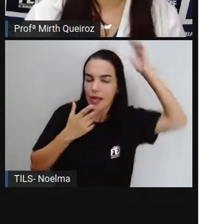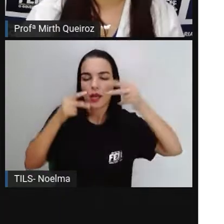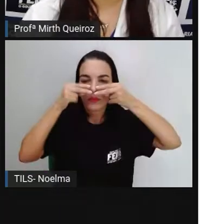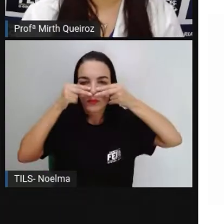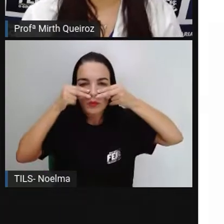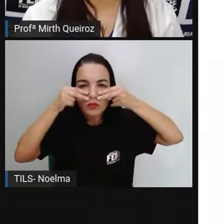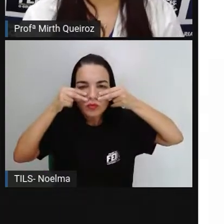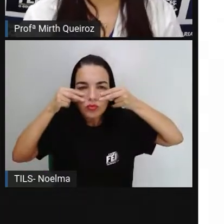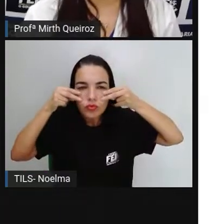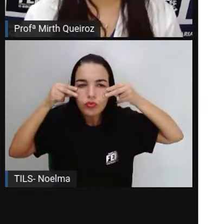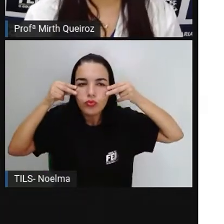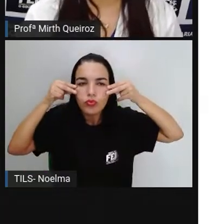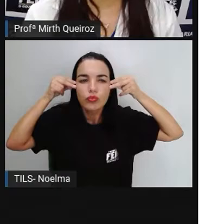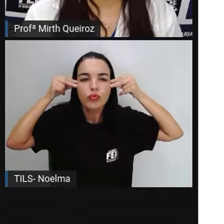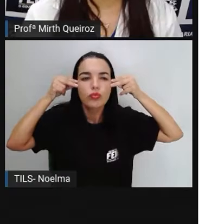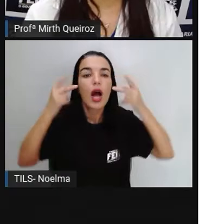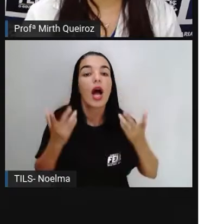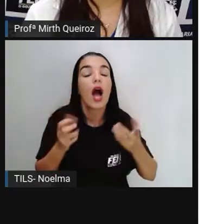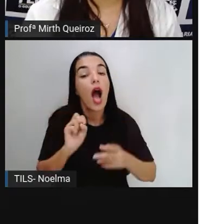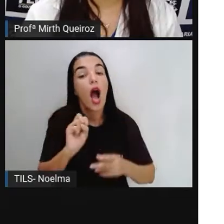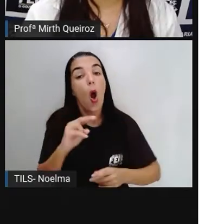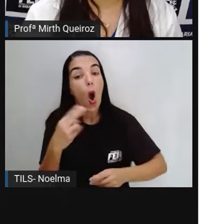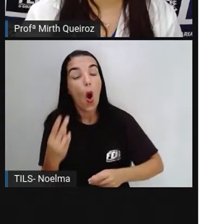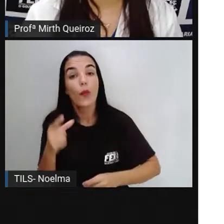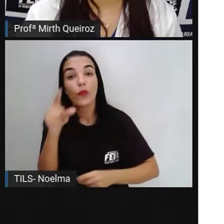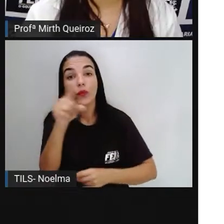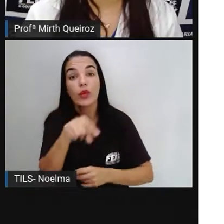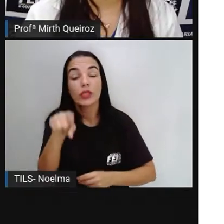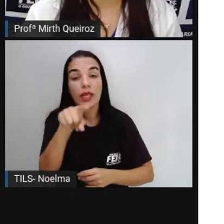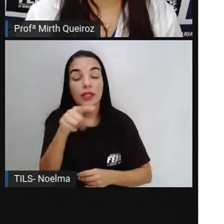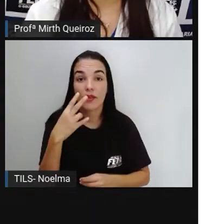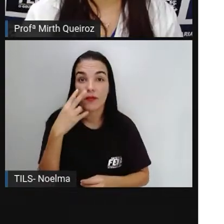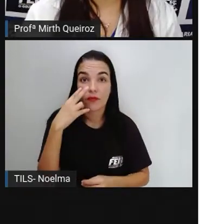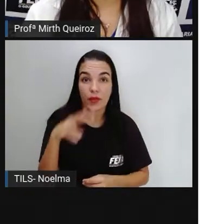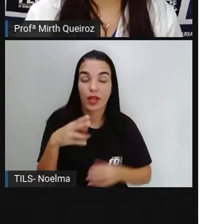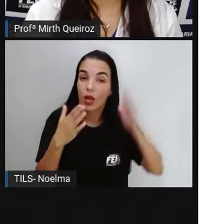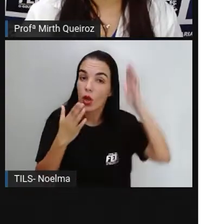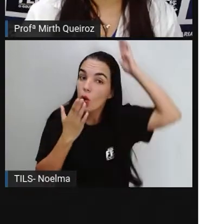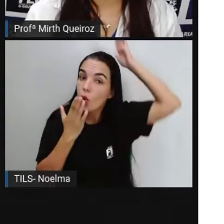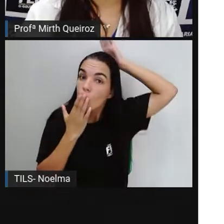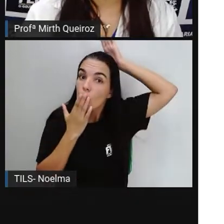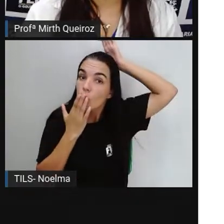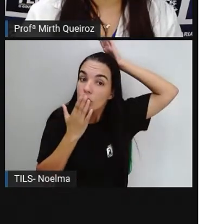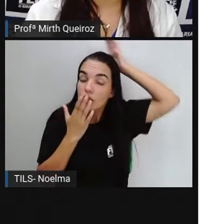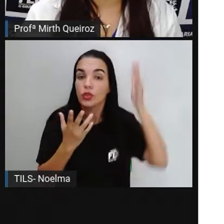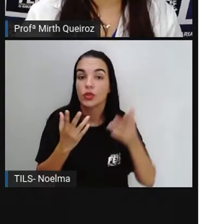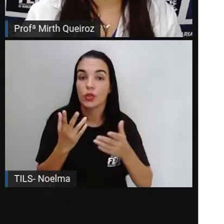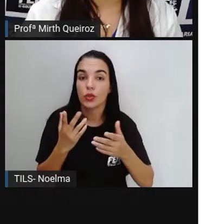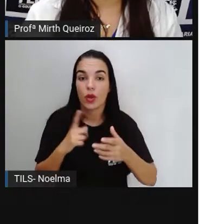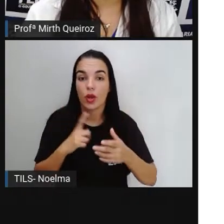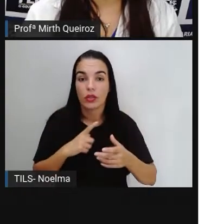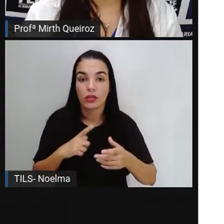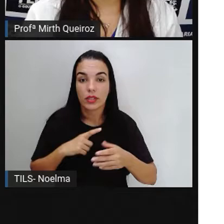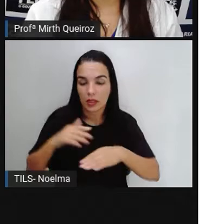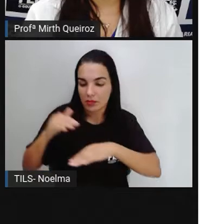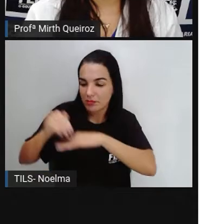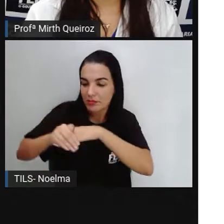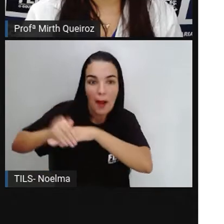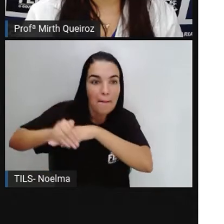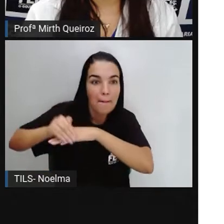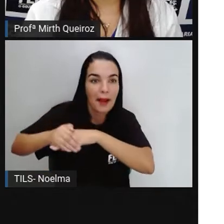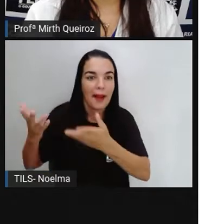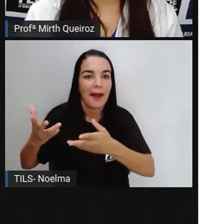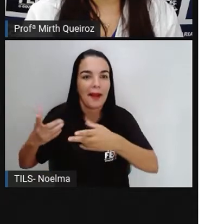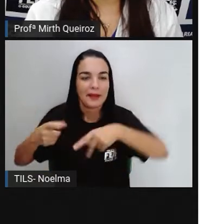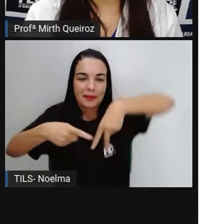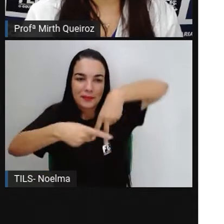aí pintado, ou vocês veem o índio de forma mais atenada, já com tênis, olha, calça,